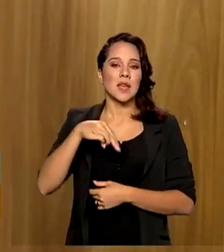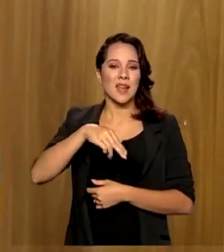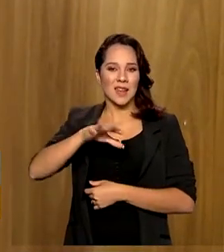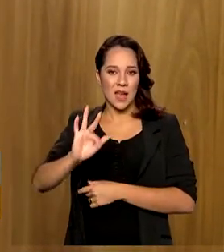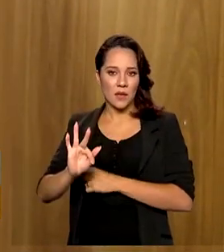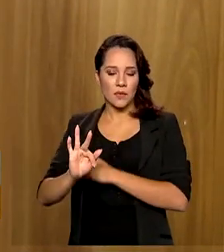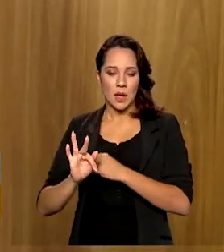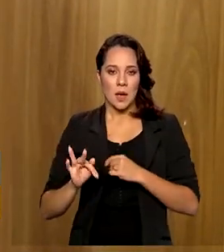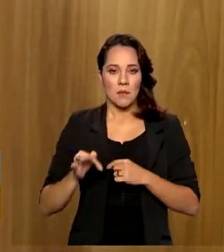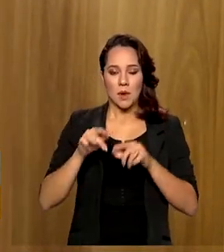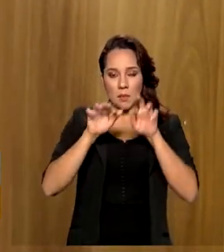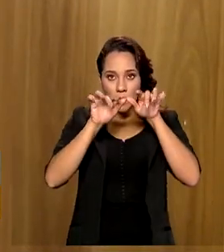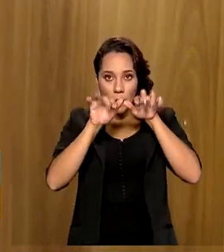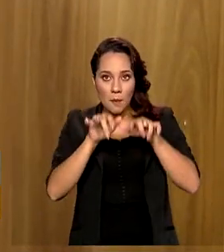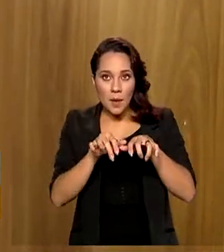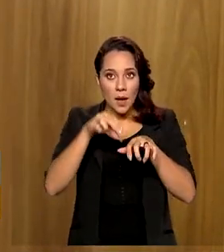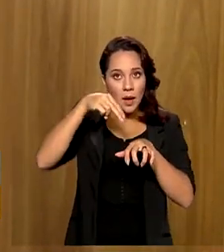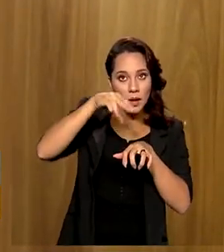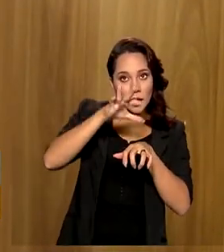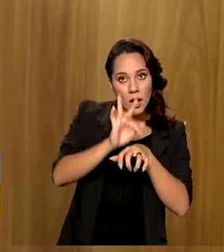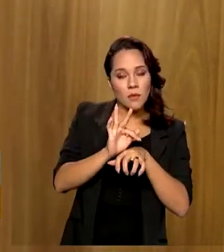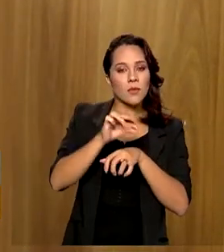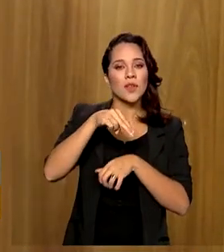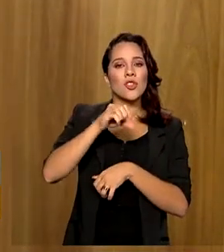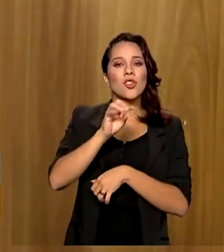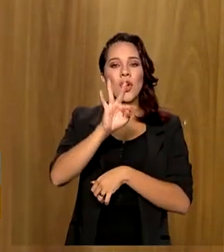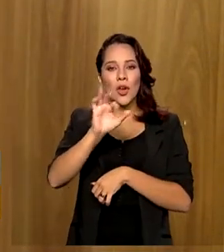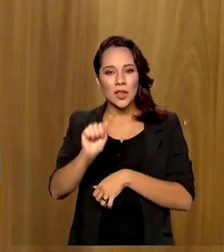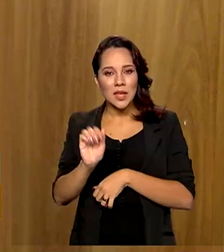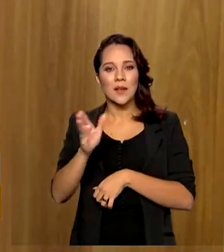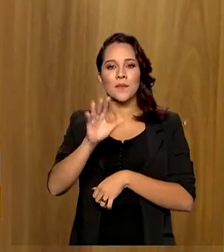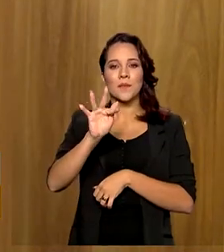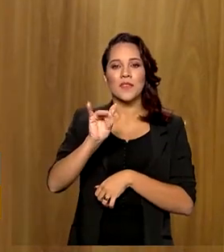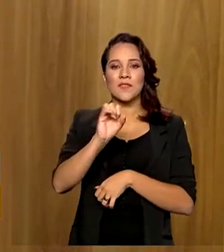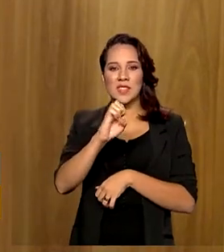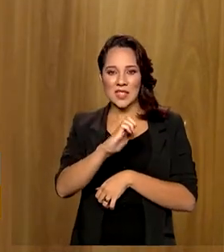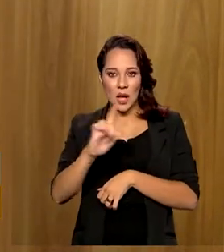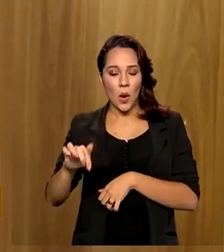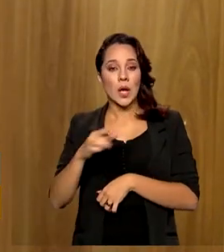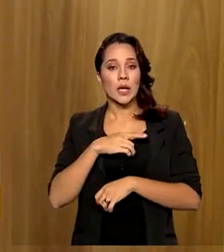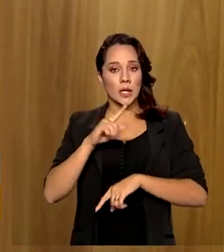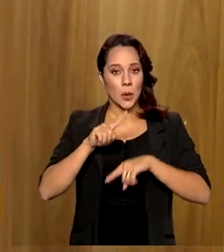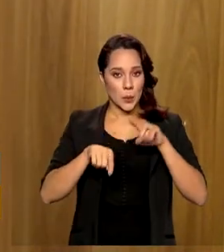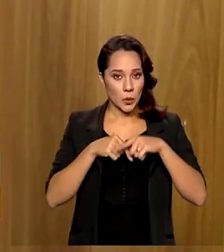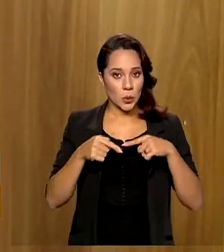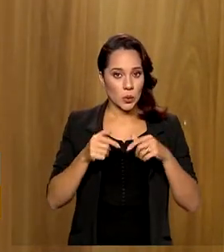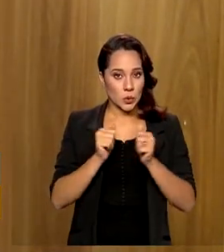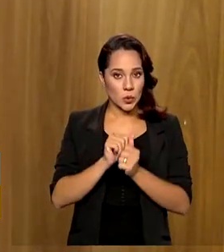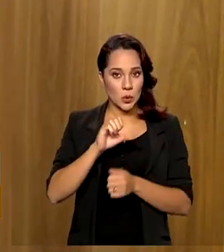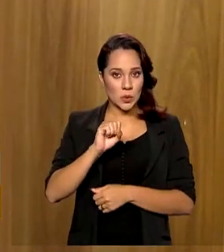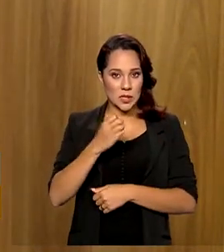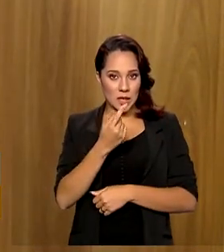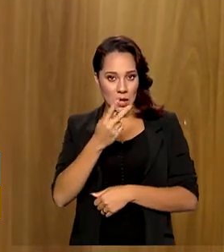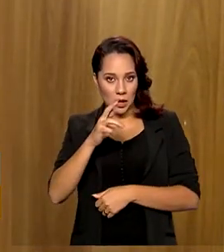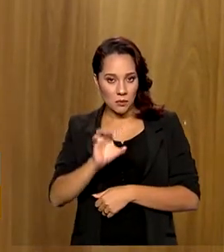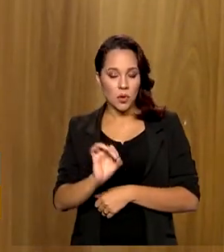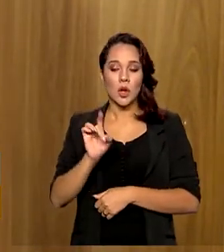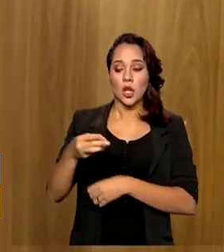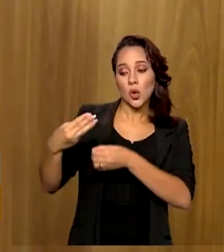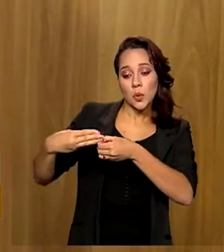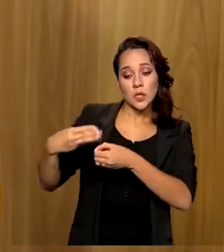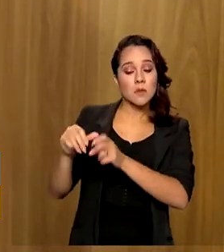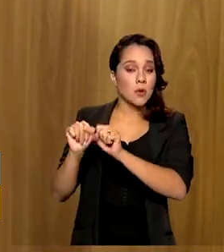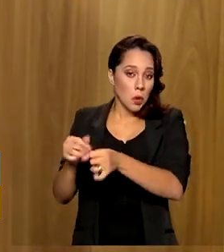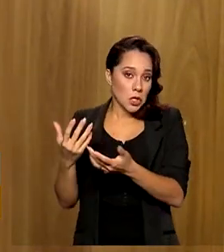essa emissão da nota fiscal eletrônica de serviço, de forma que existe um produto oferecido pelo SERPRO para o qual o município